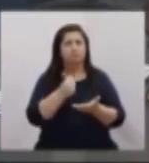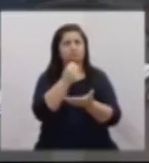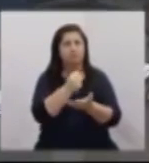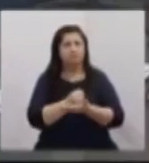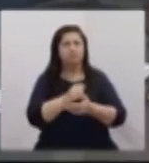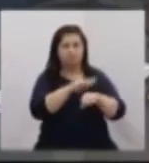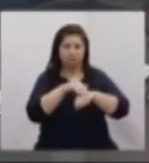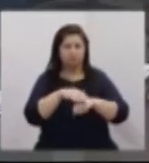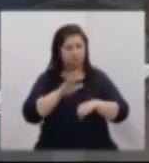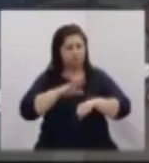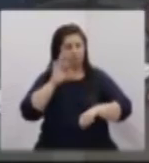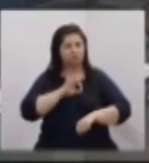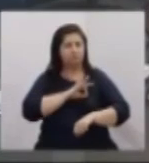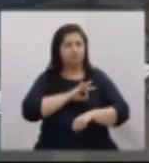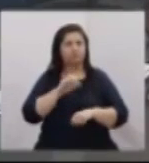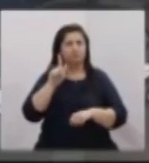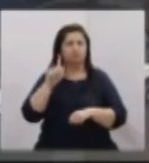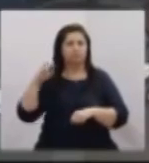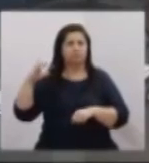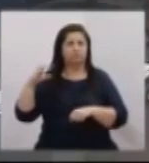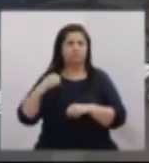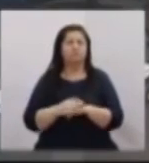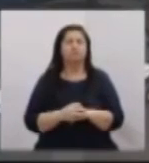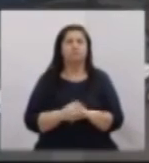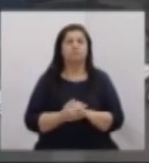de guarda civil no nosso município.